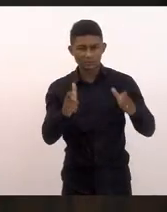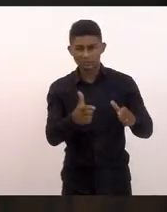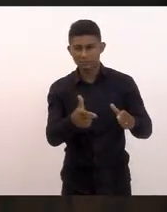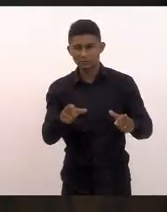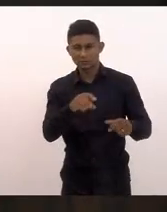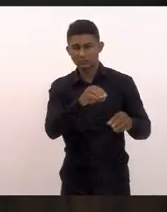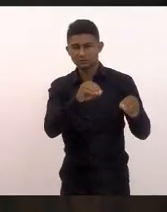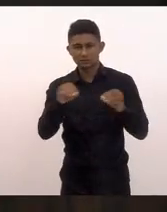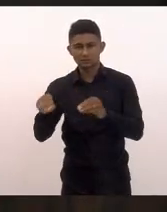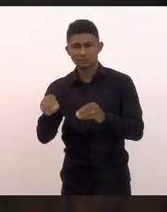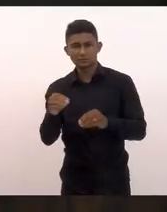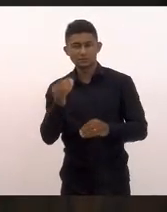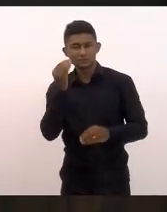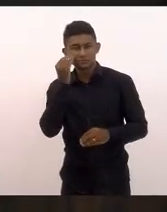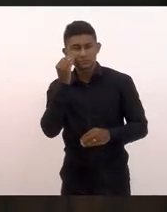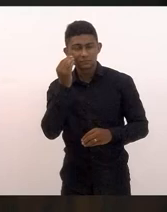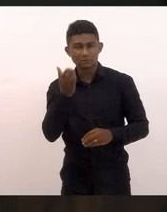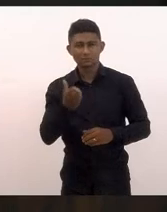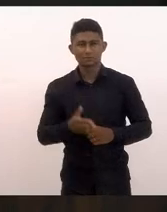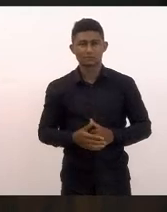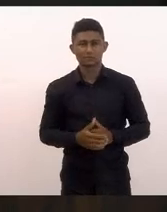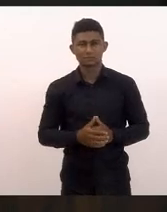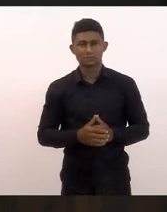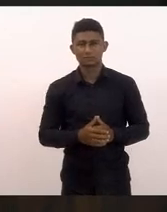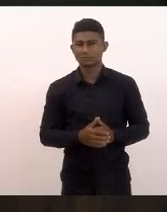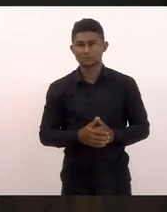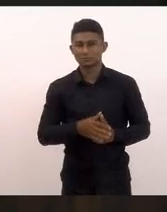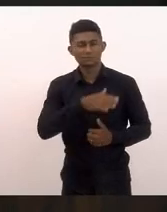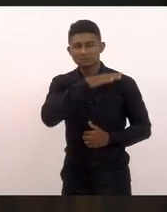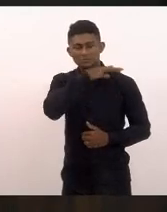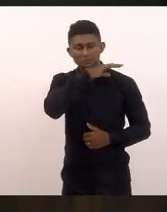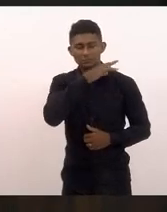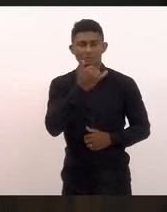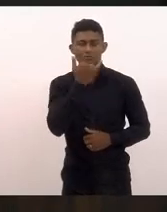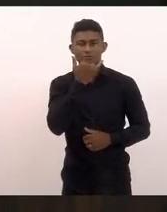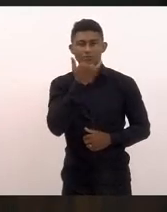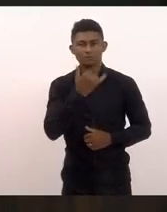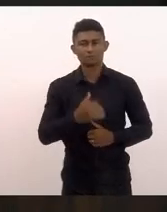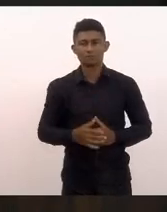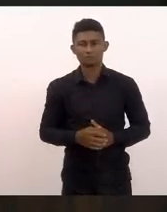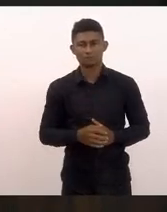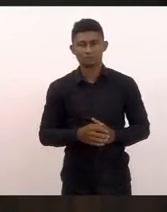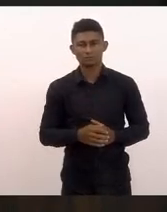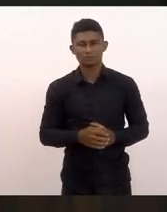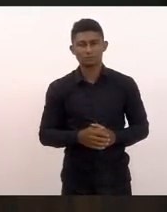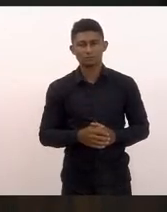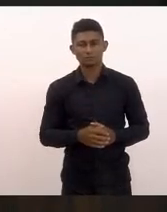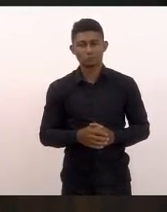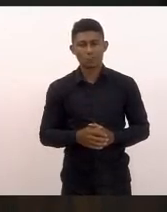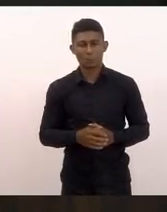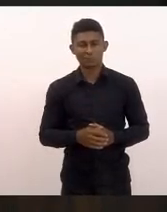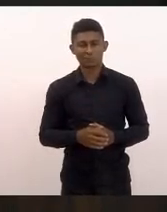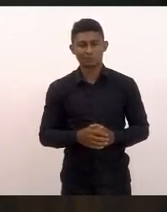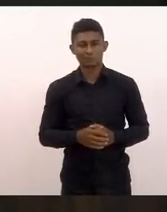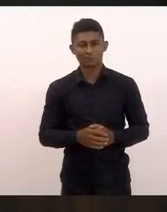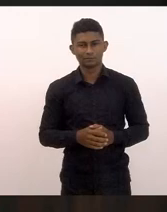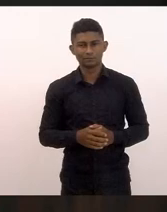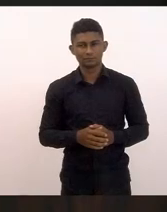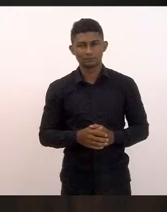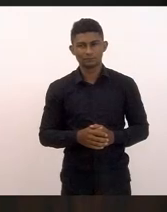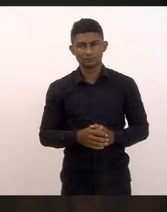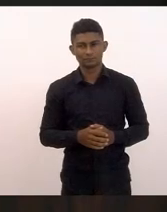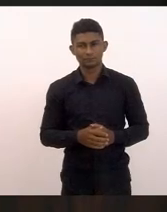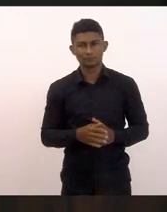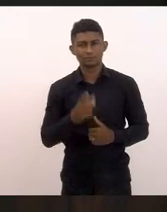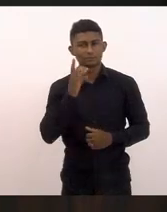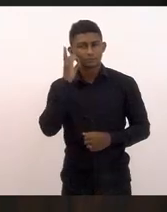aqui para o plenário. Está ruim, está ruim, está pior. Se posicione em outro lugar. Deputada